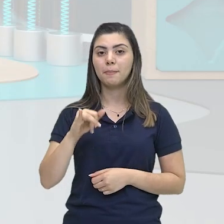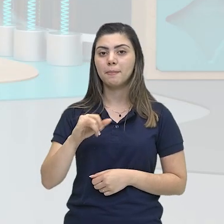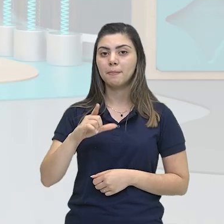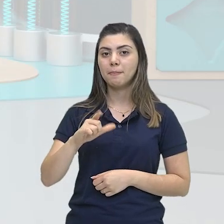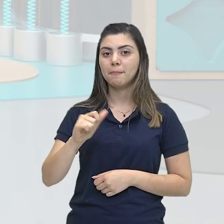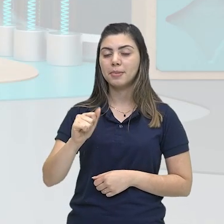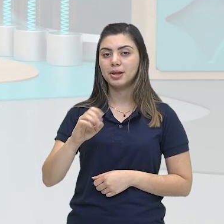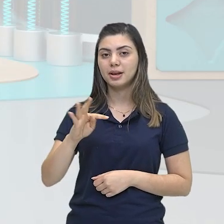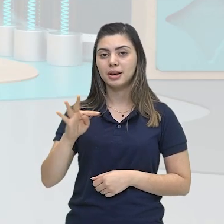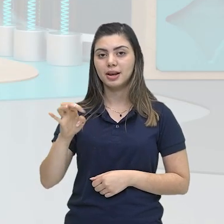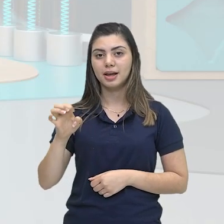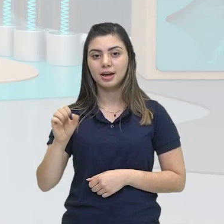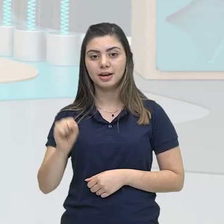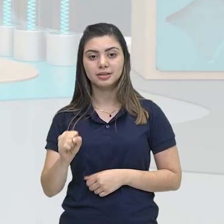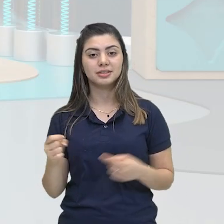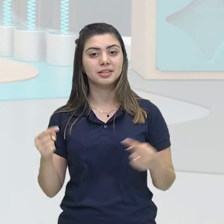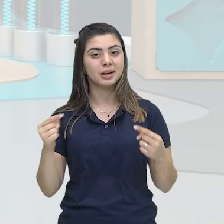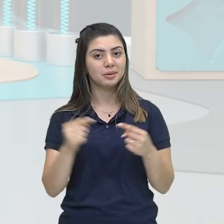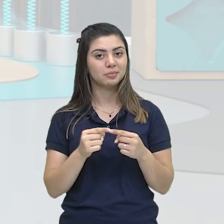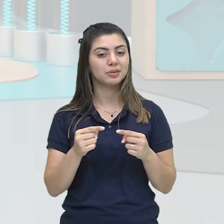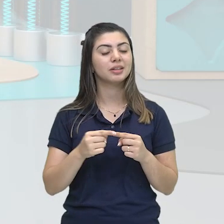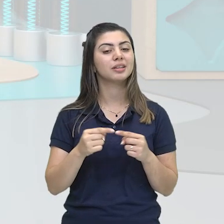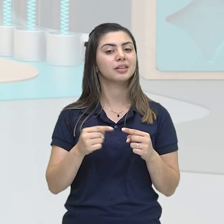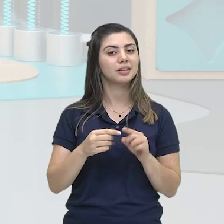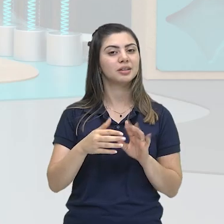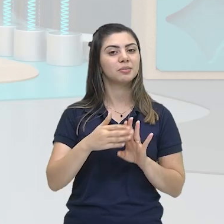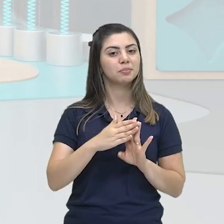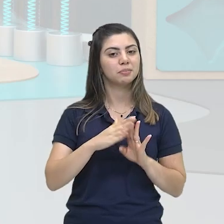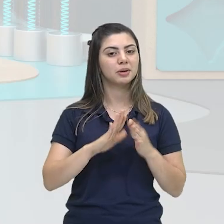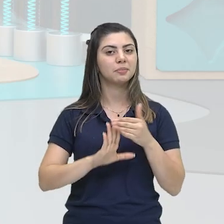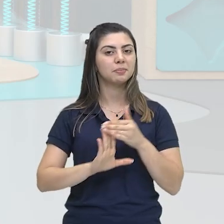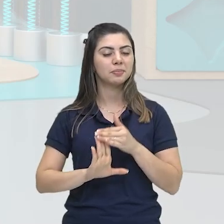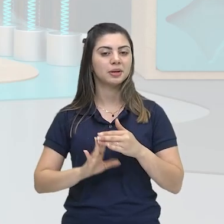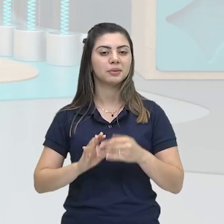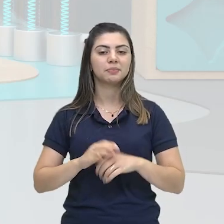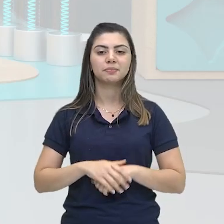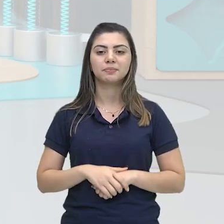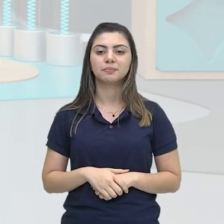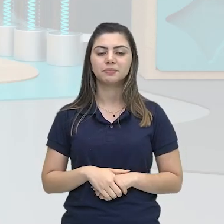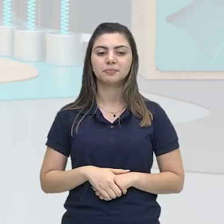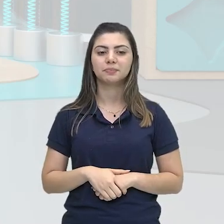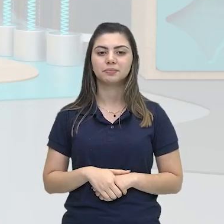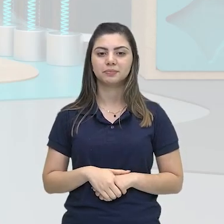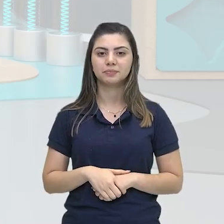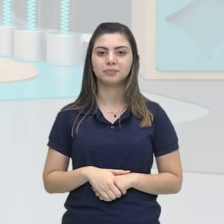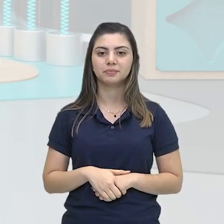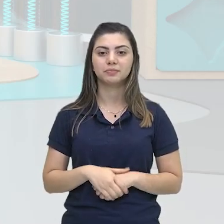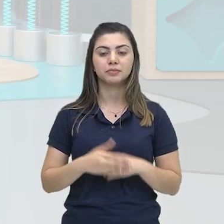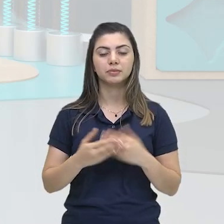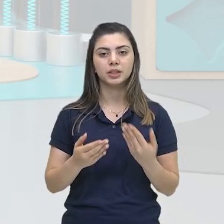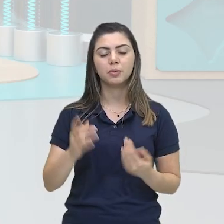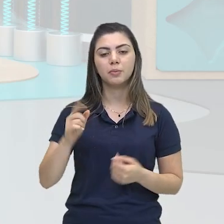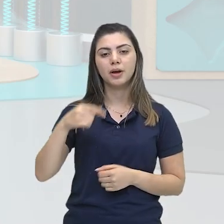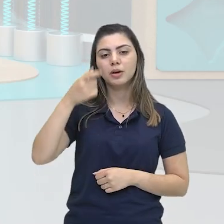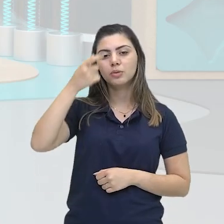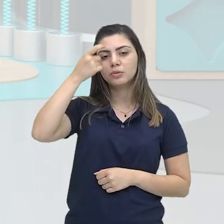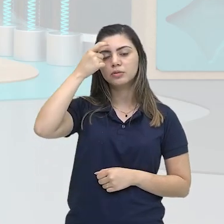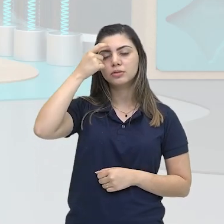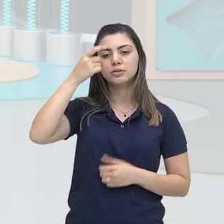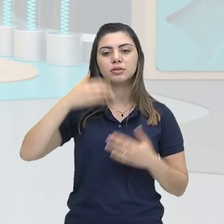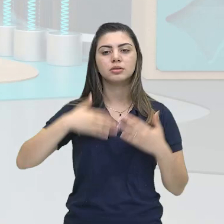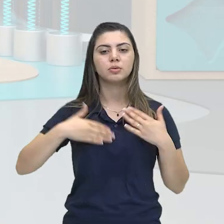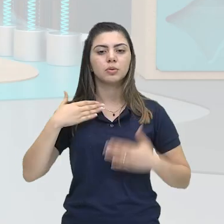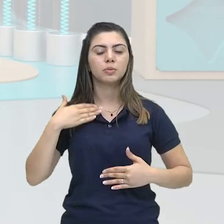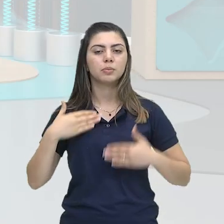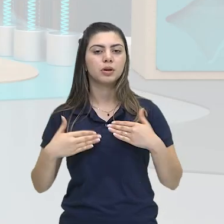O Pilates também é um tipo de ginástica. Aqui a gente chama de ginástica de conscientização corporal, porque